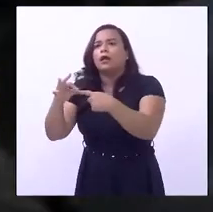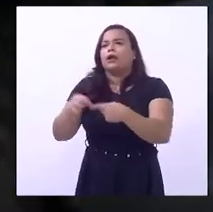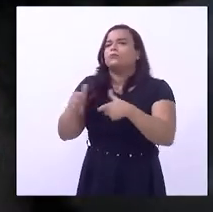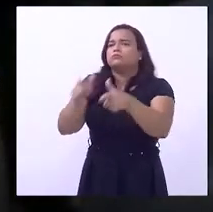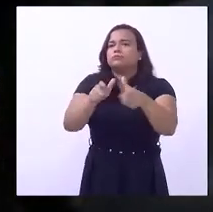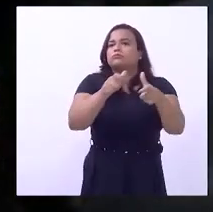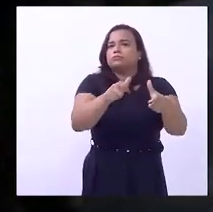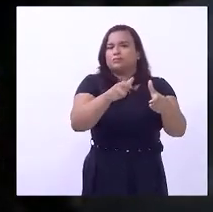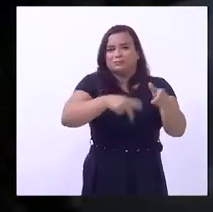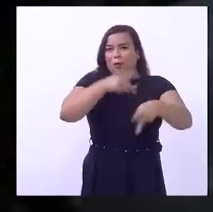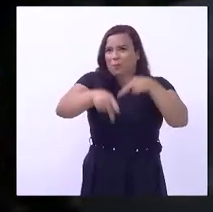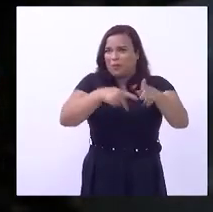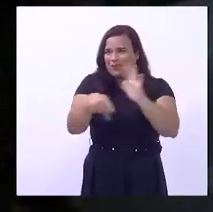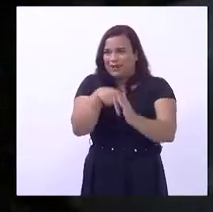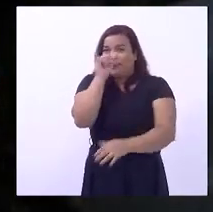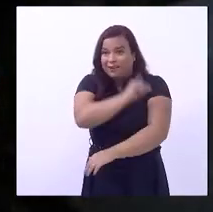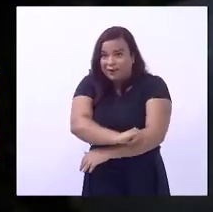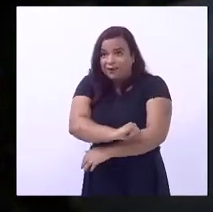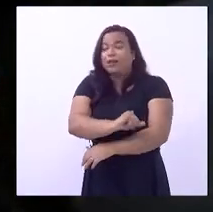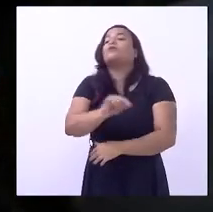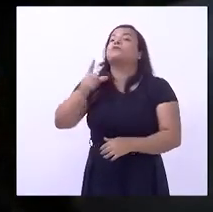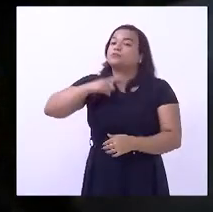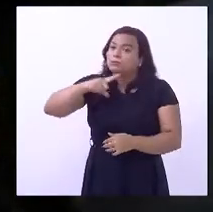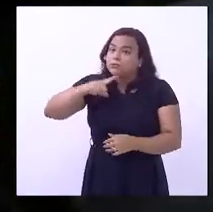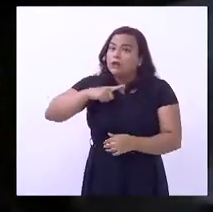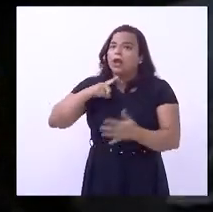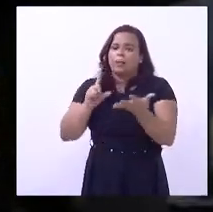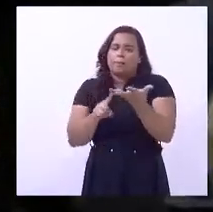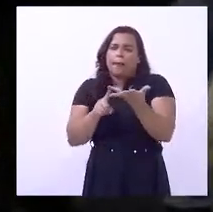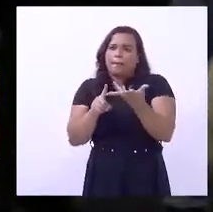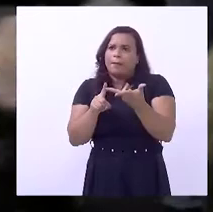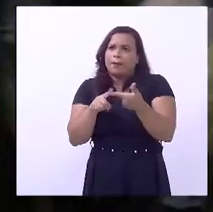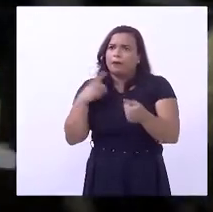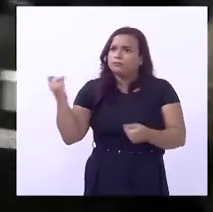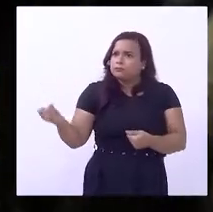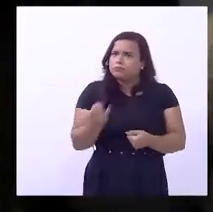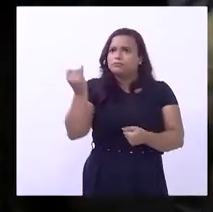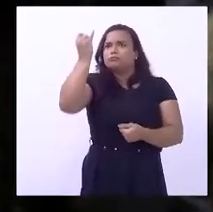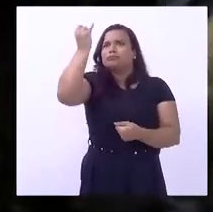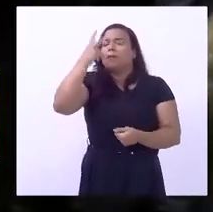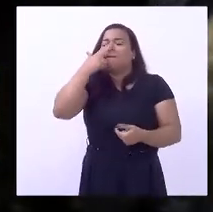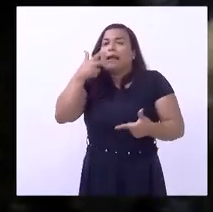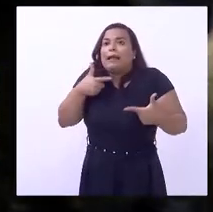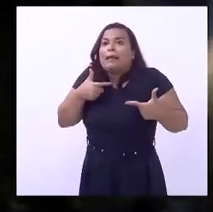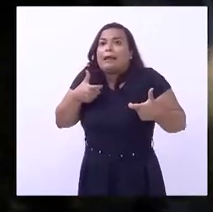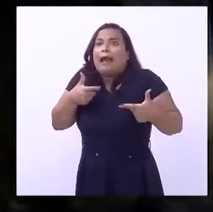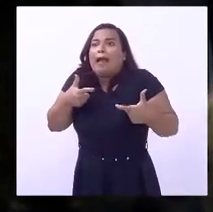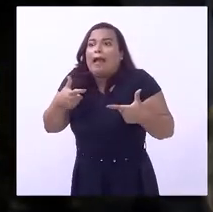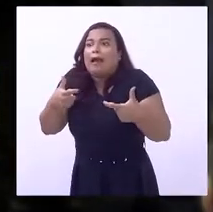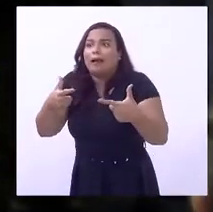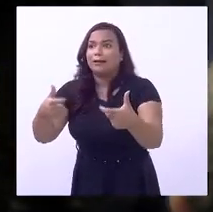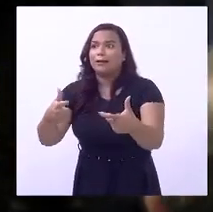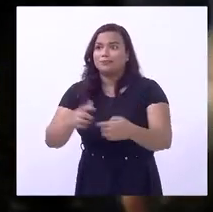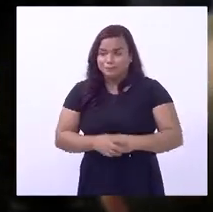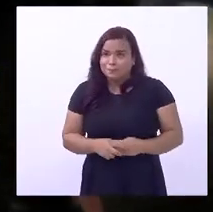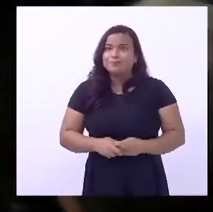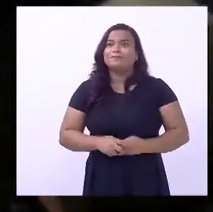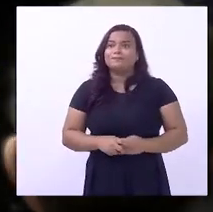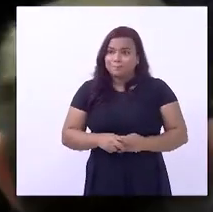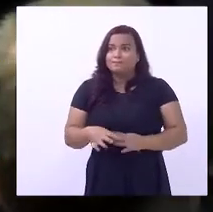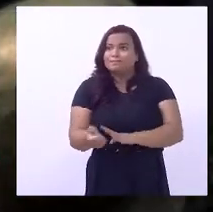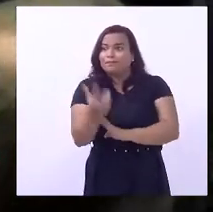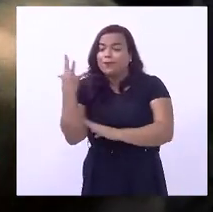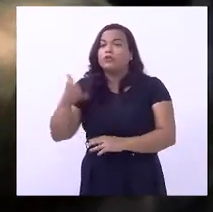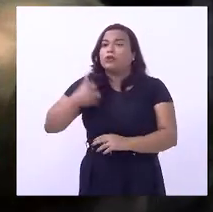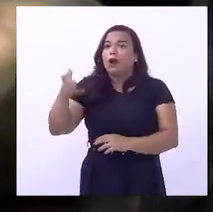populares do Rio de Janeiro, atinge indicadores de uma guerra não declarada. A quantidade de jovens de